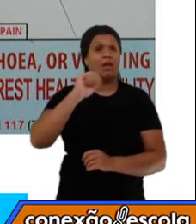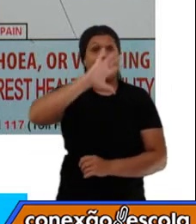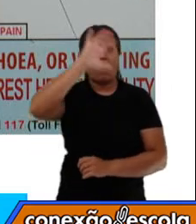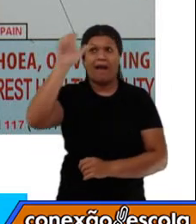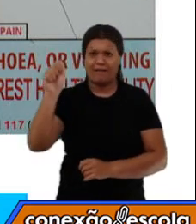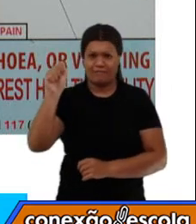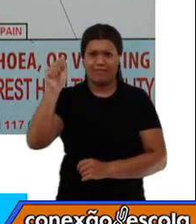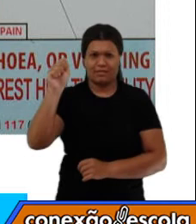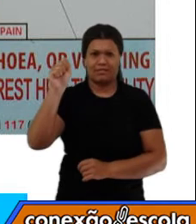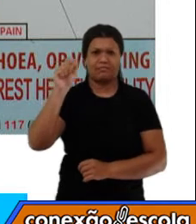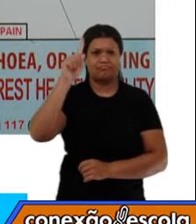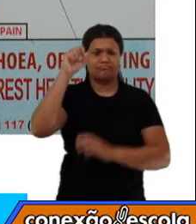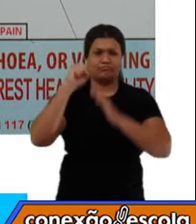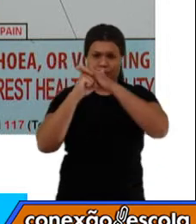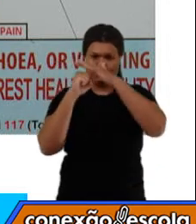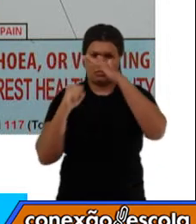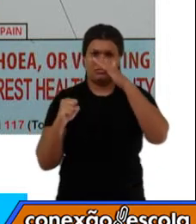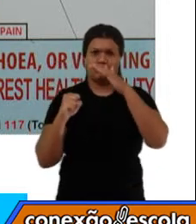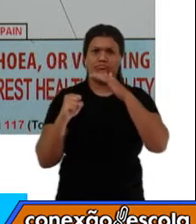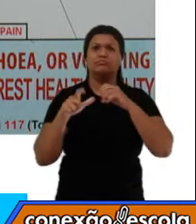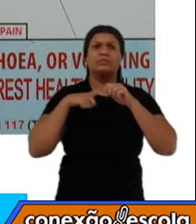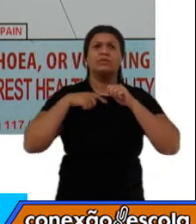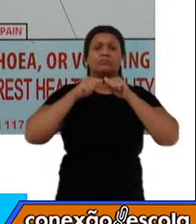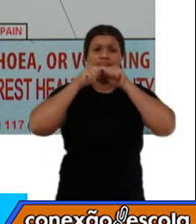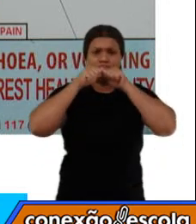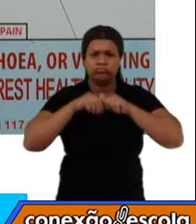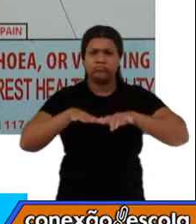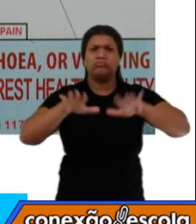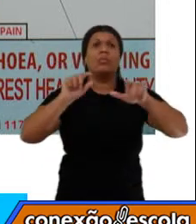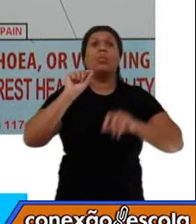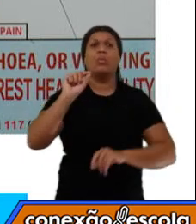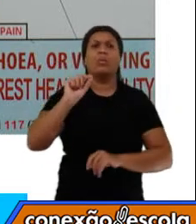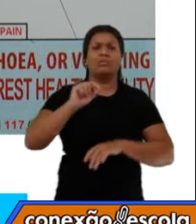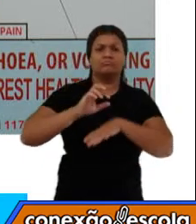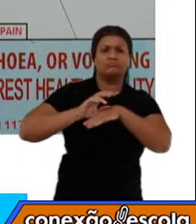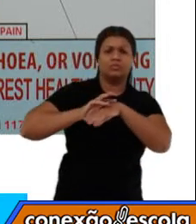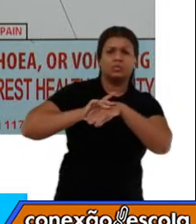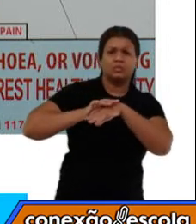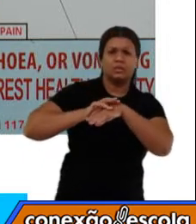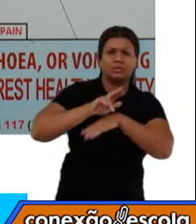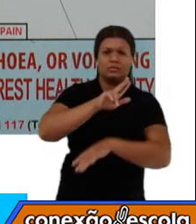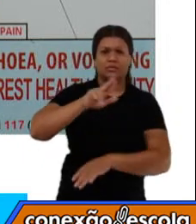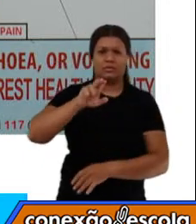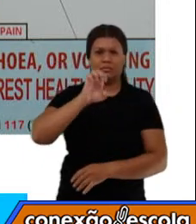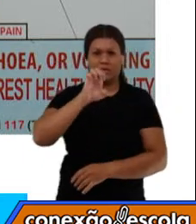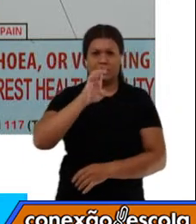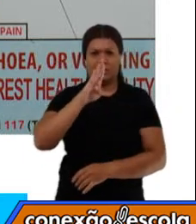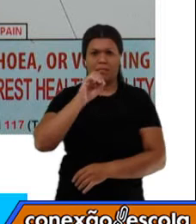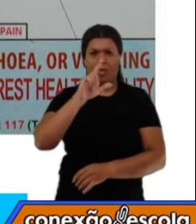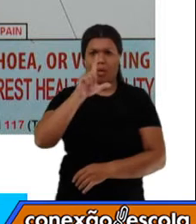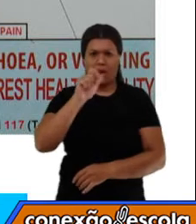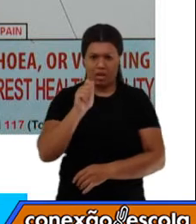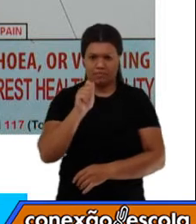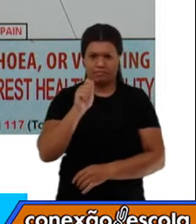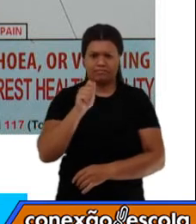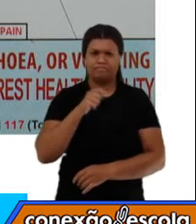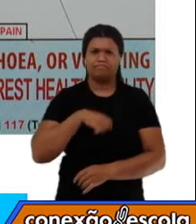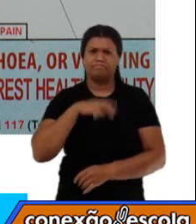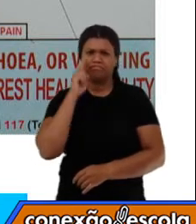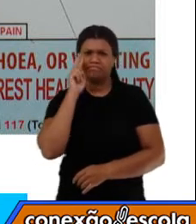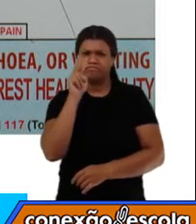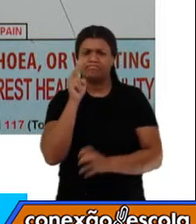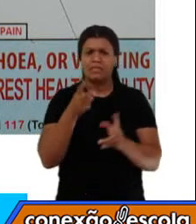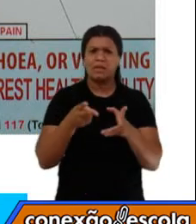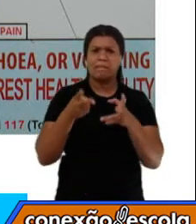de ebola naquele local. Olha lá, pela linguagem não verbal, a gente pode